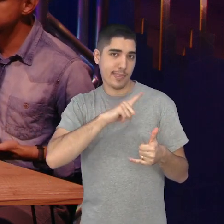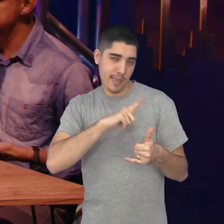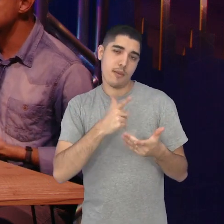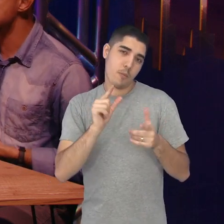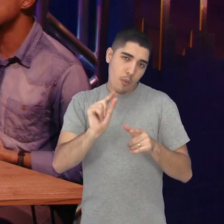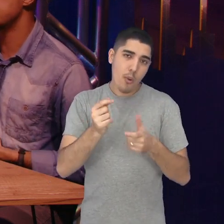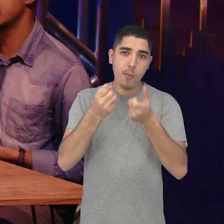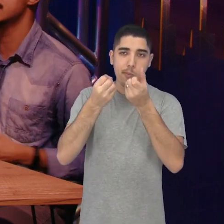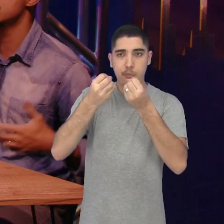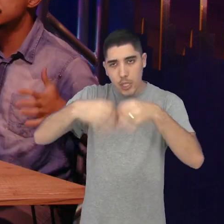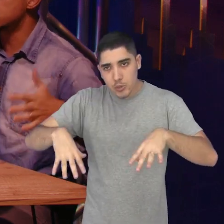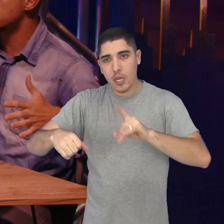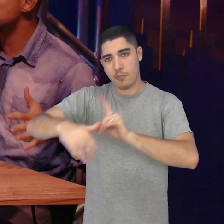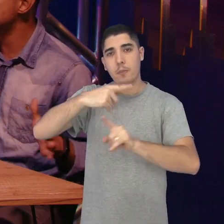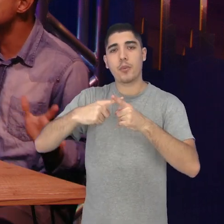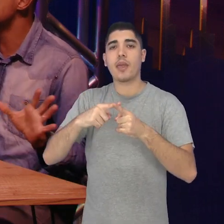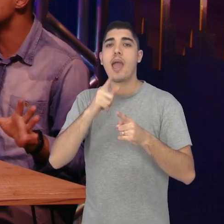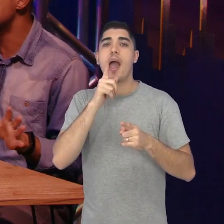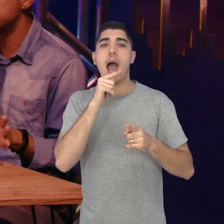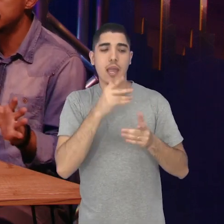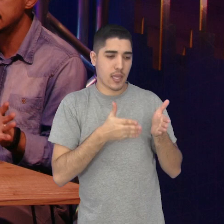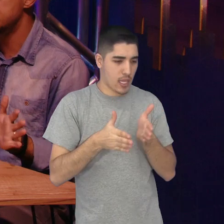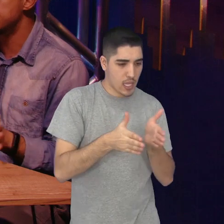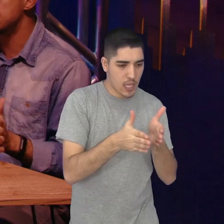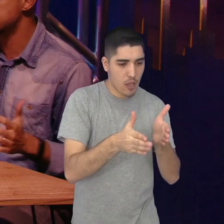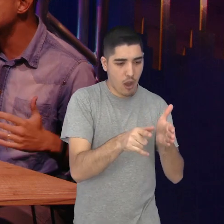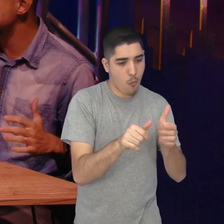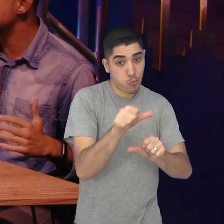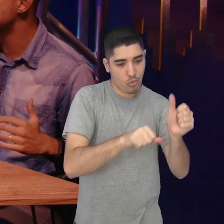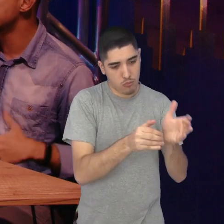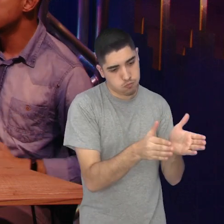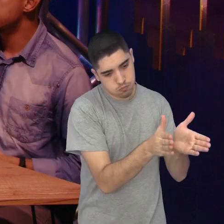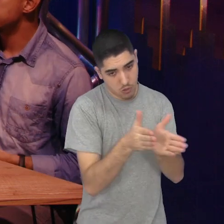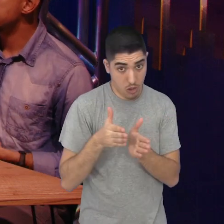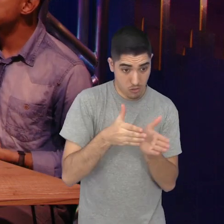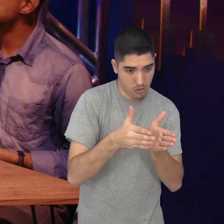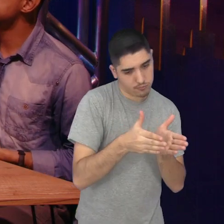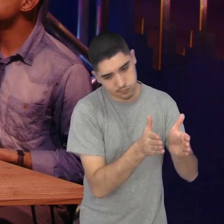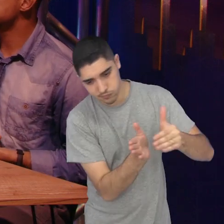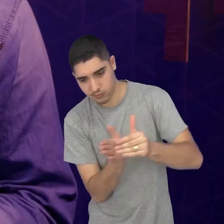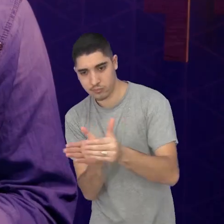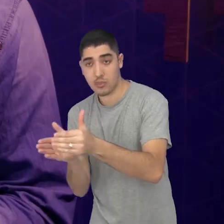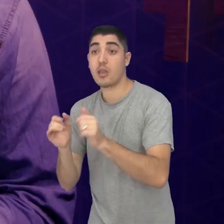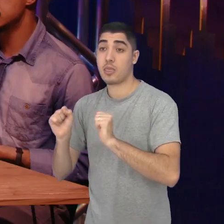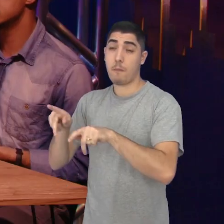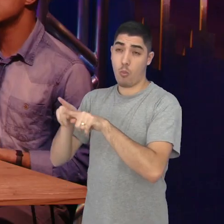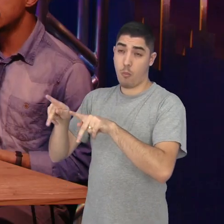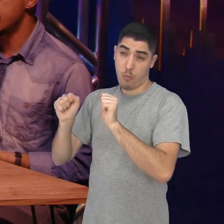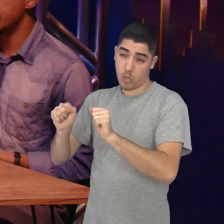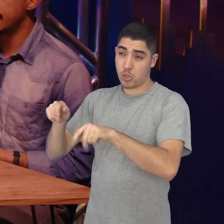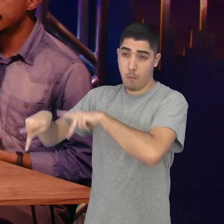ambiental gigantesco, né? Porque eles desviam o curso de um rio, fica represando ali. Podem afetar povos, né? Que são oriundos